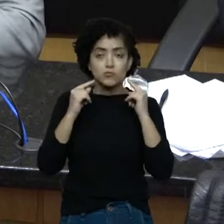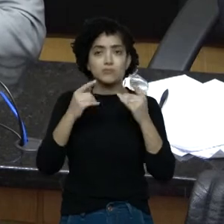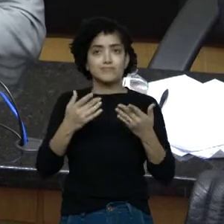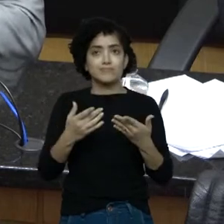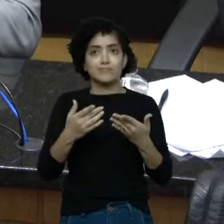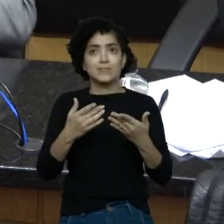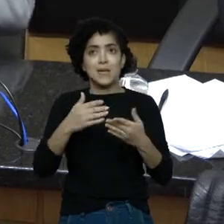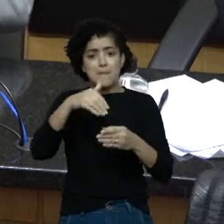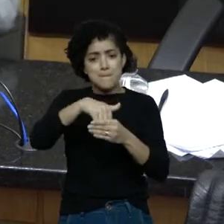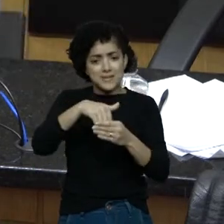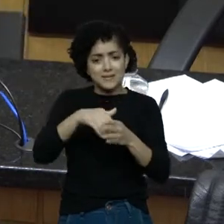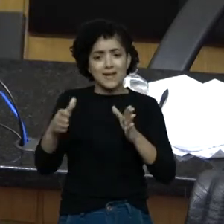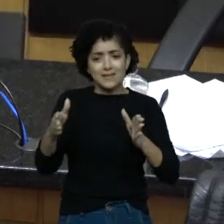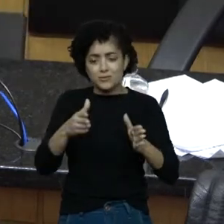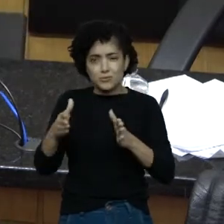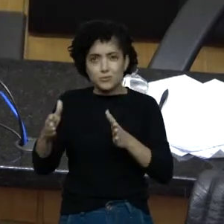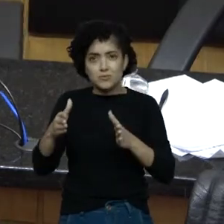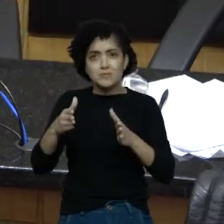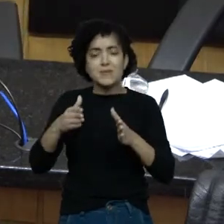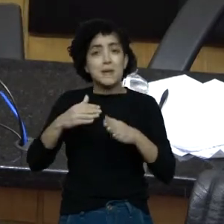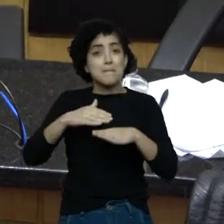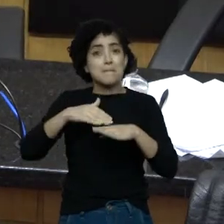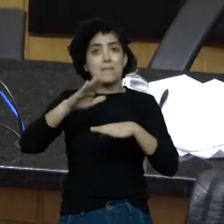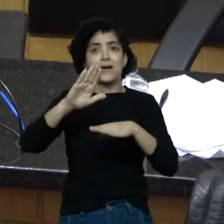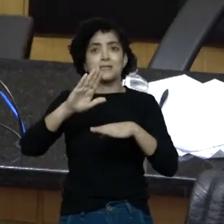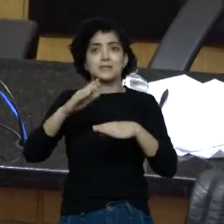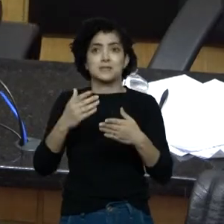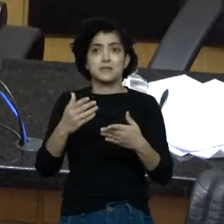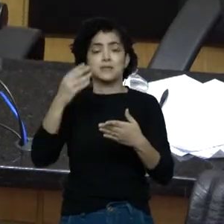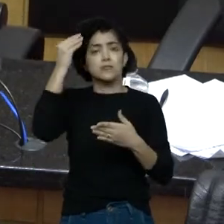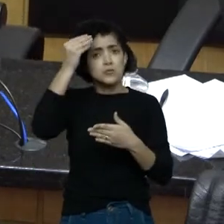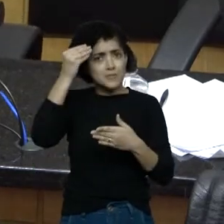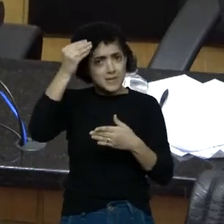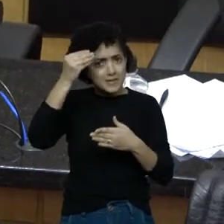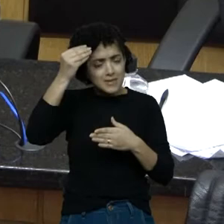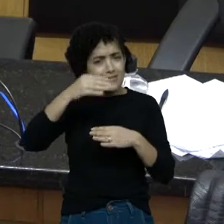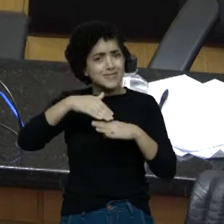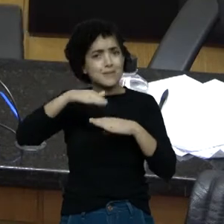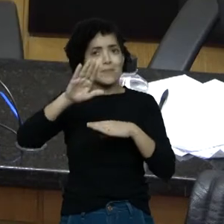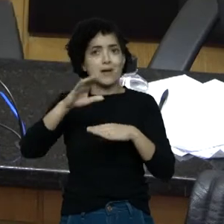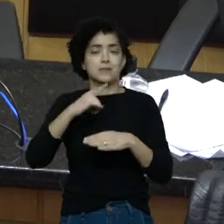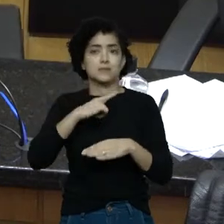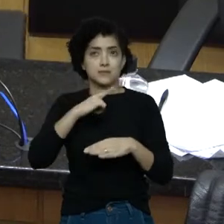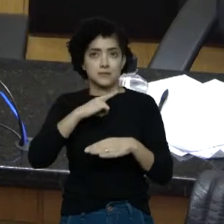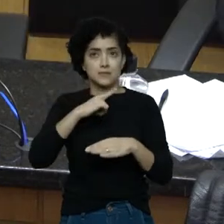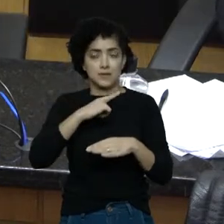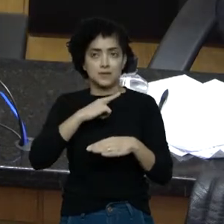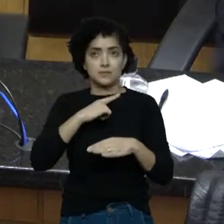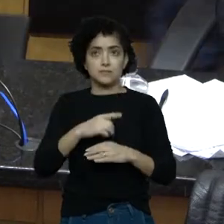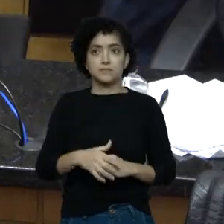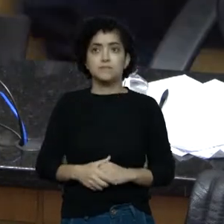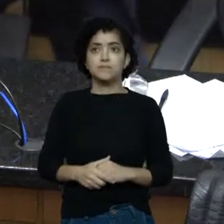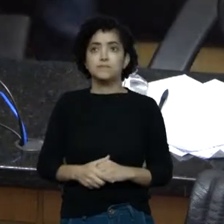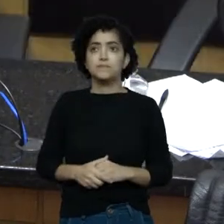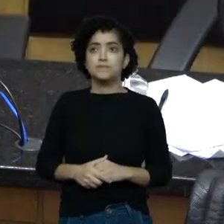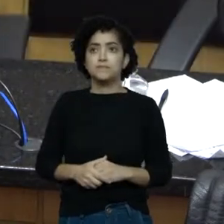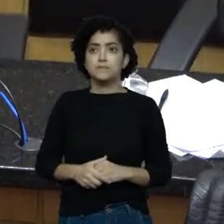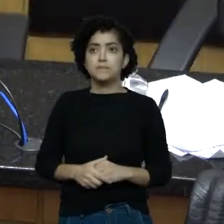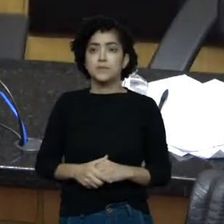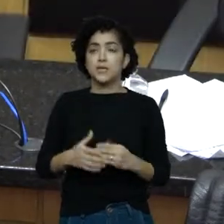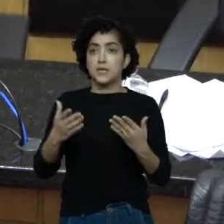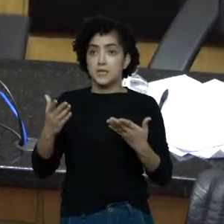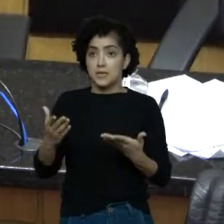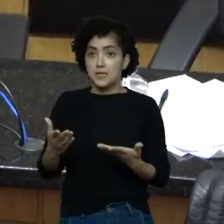mais mandato tem nessa casa portanto acumulou uma experiência digna de ser ouvido por todos nós e